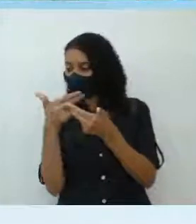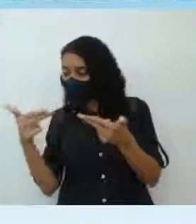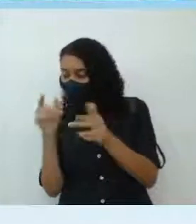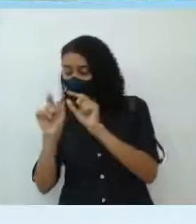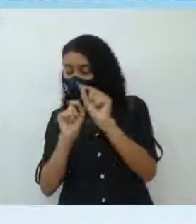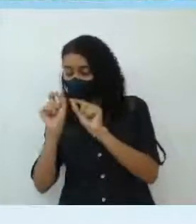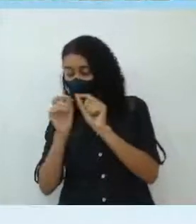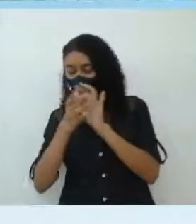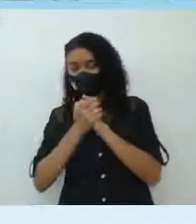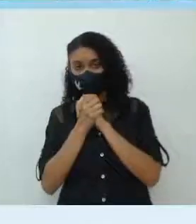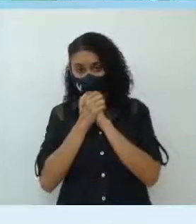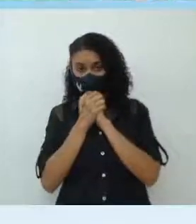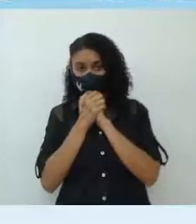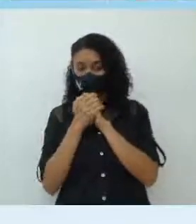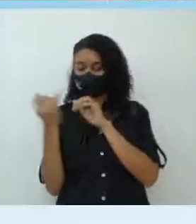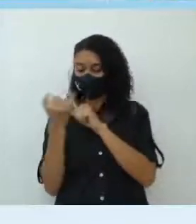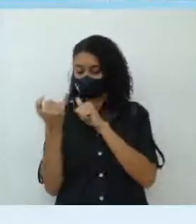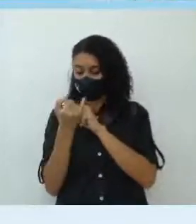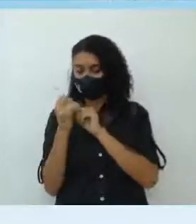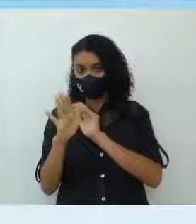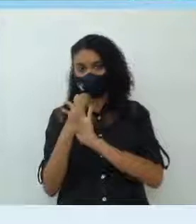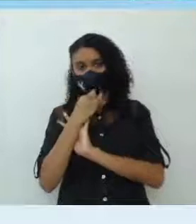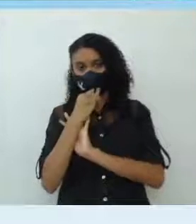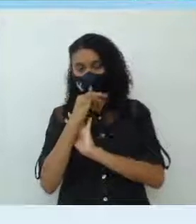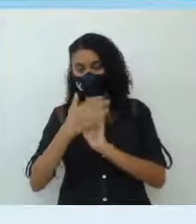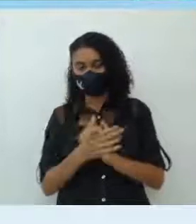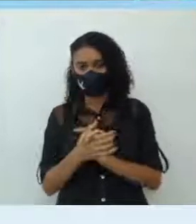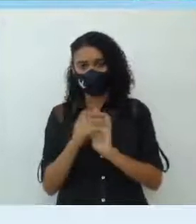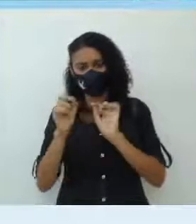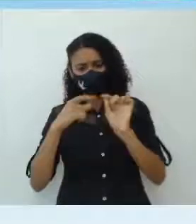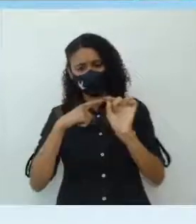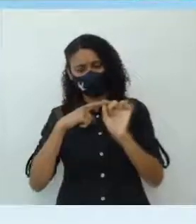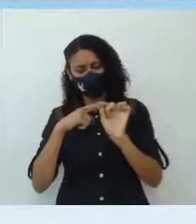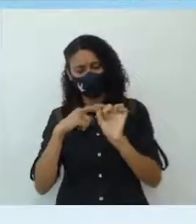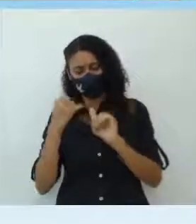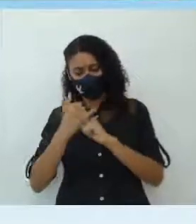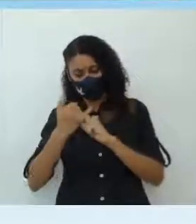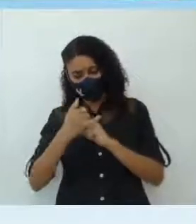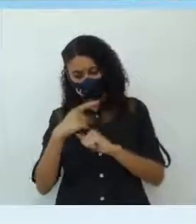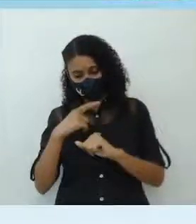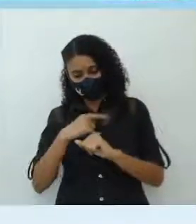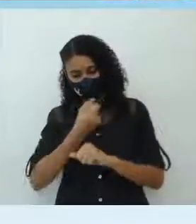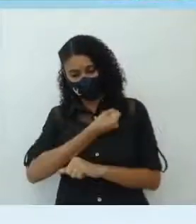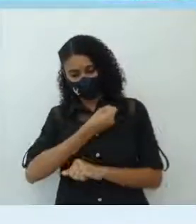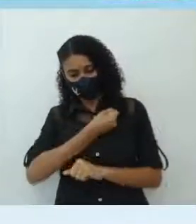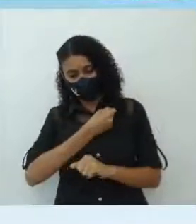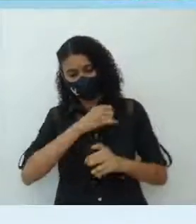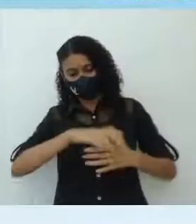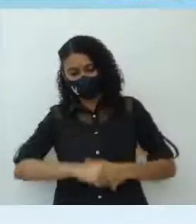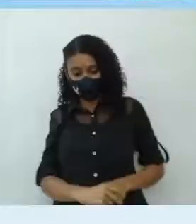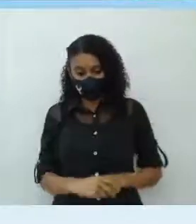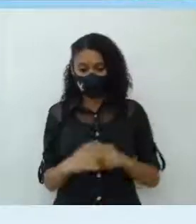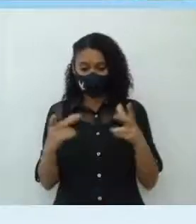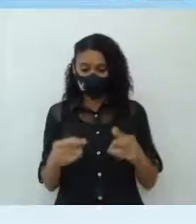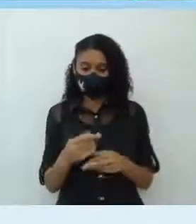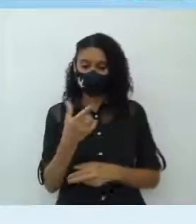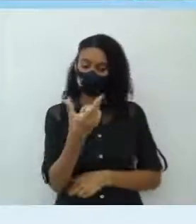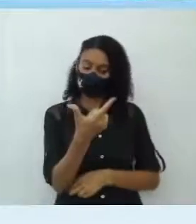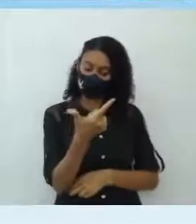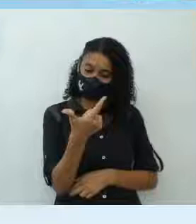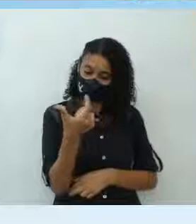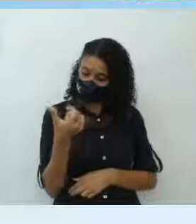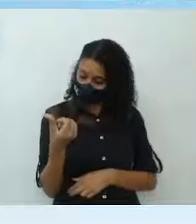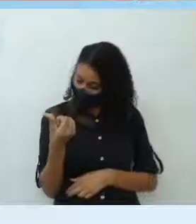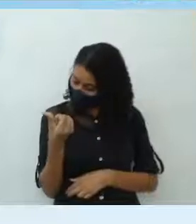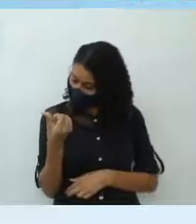o elemento ferro, a gente detecta o quê? Que o ferro ele tem um número atômico igual a 26, isto